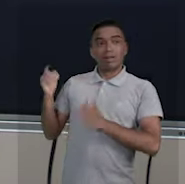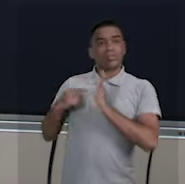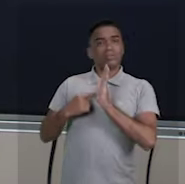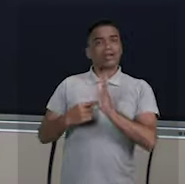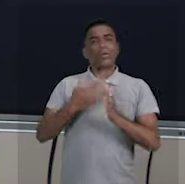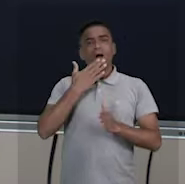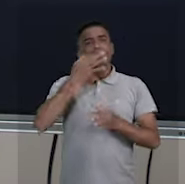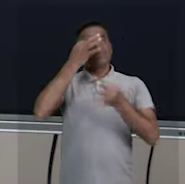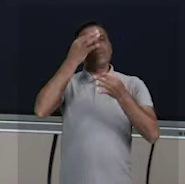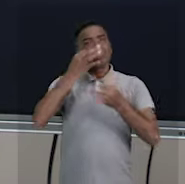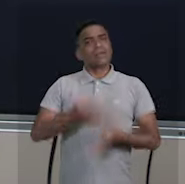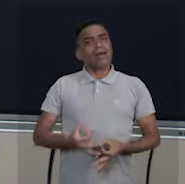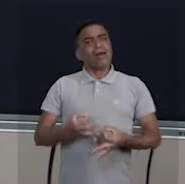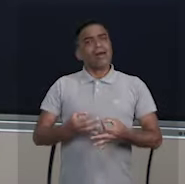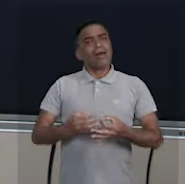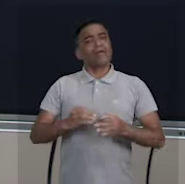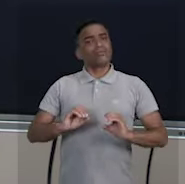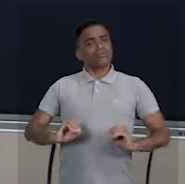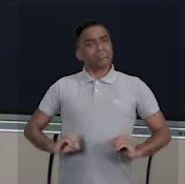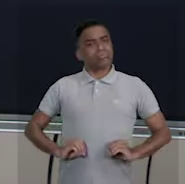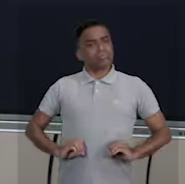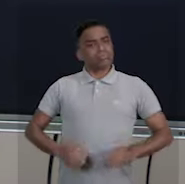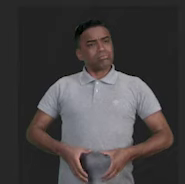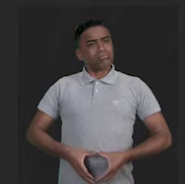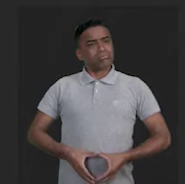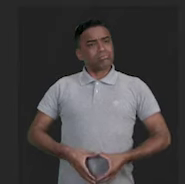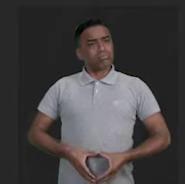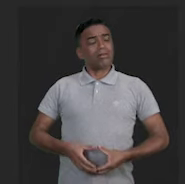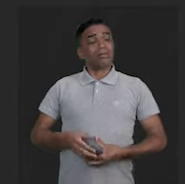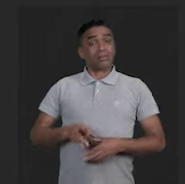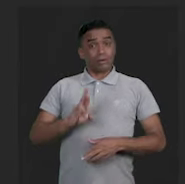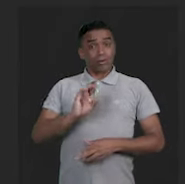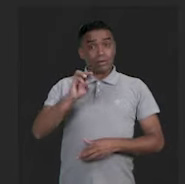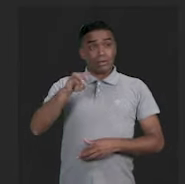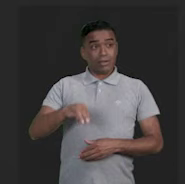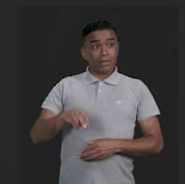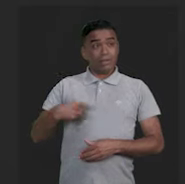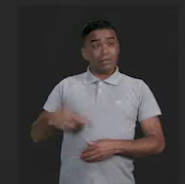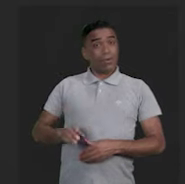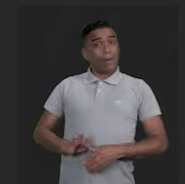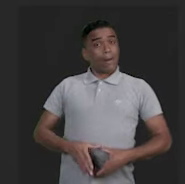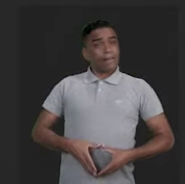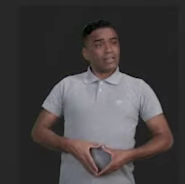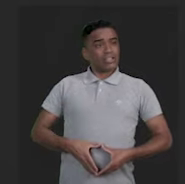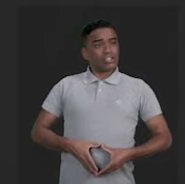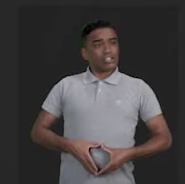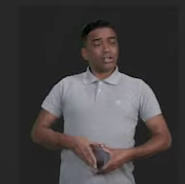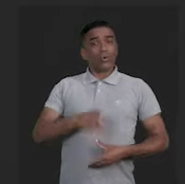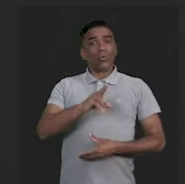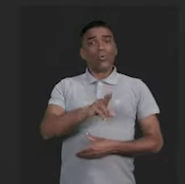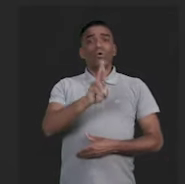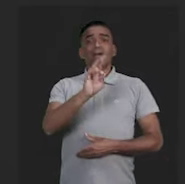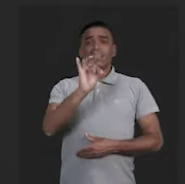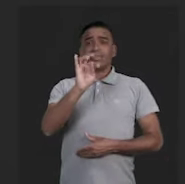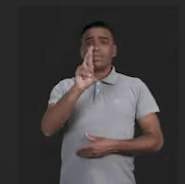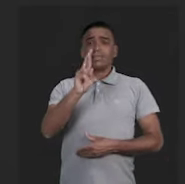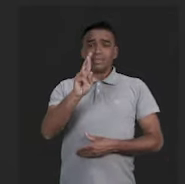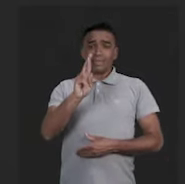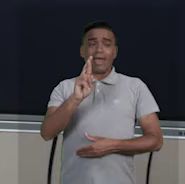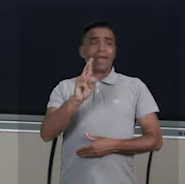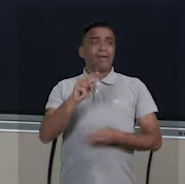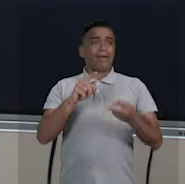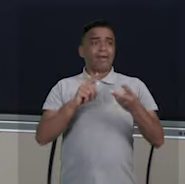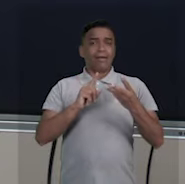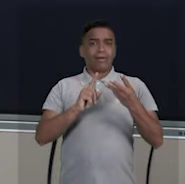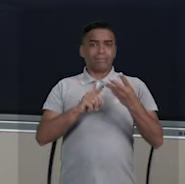corretamente a função dos órgãos citados abaixo. Então, nós temos rim, bexiga, ureter e uretra. O rim, ele vai